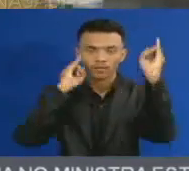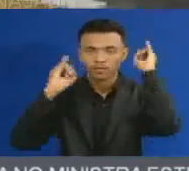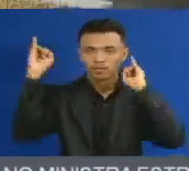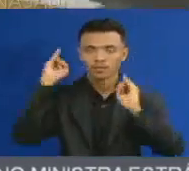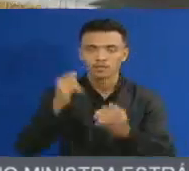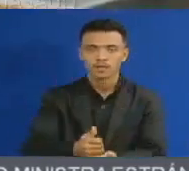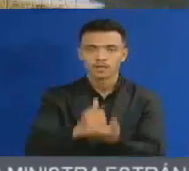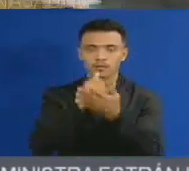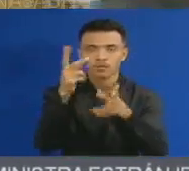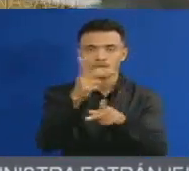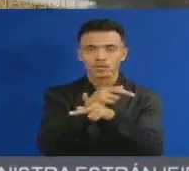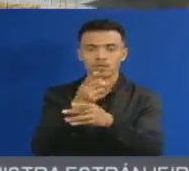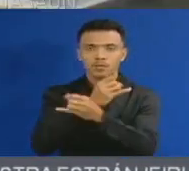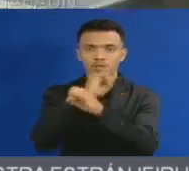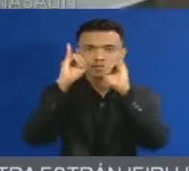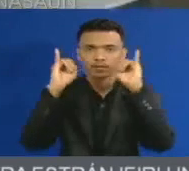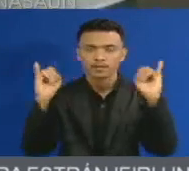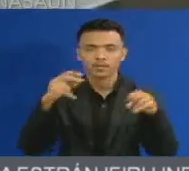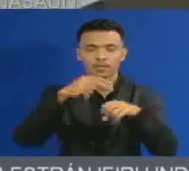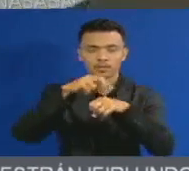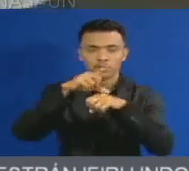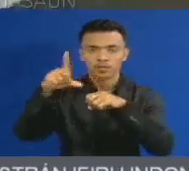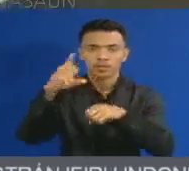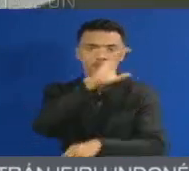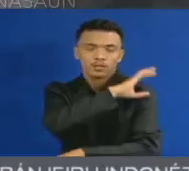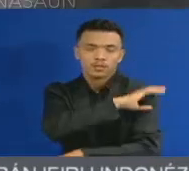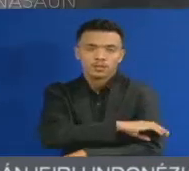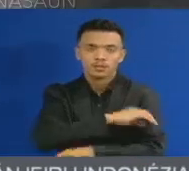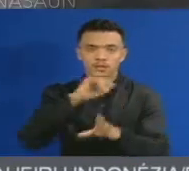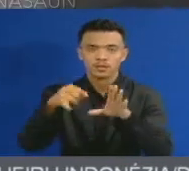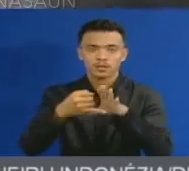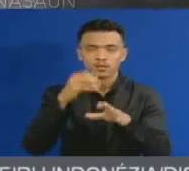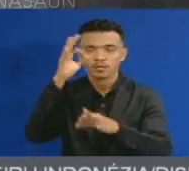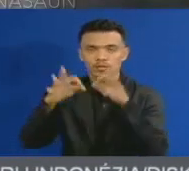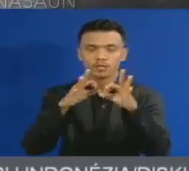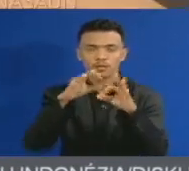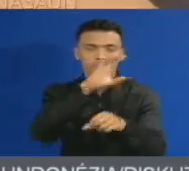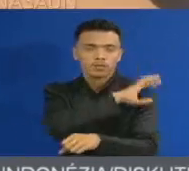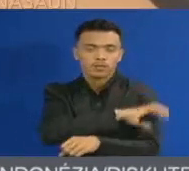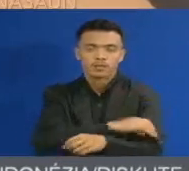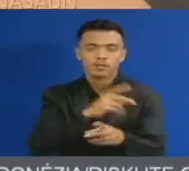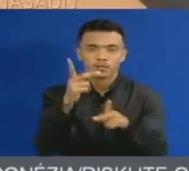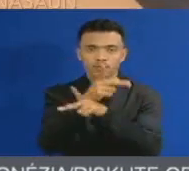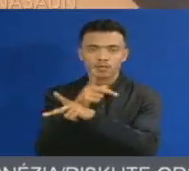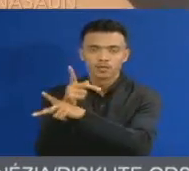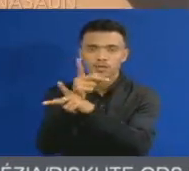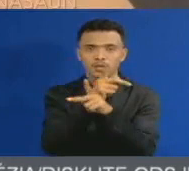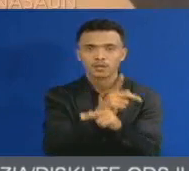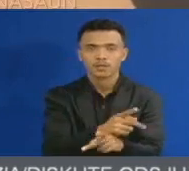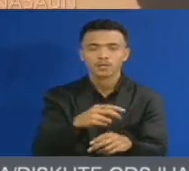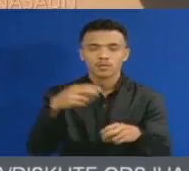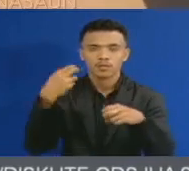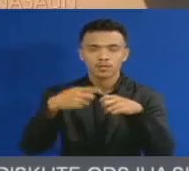contribui a segura independência, interesse nacional, segurança externa, inclui garante segurança interna, hodi prevene sabotagem,